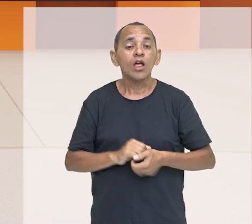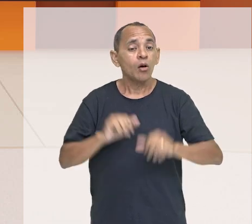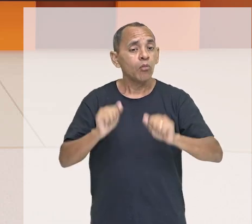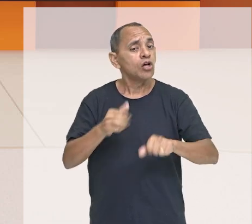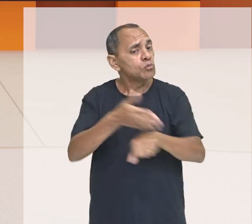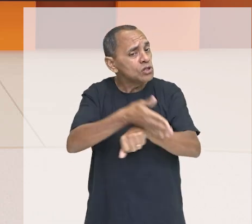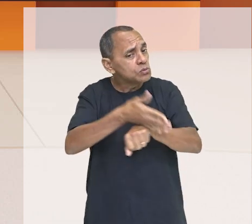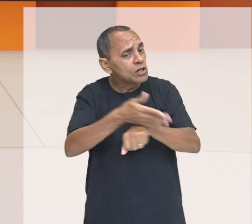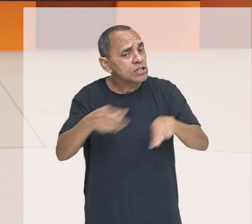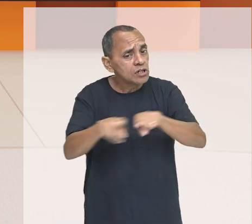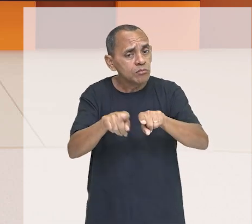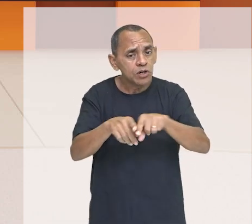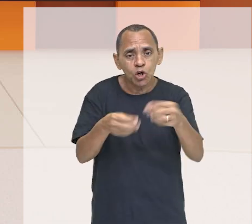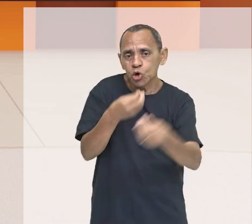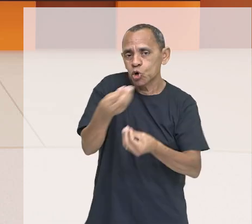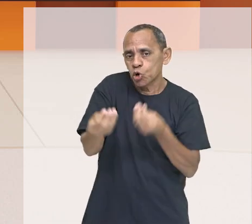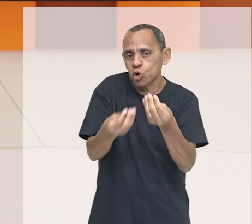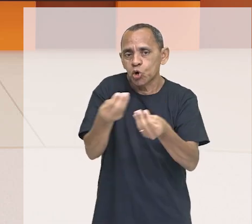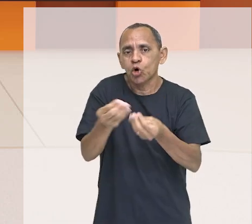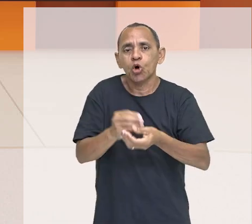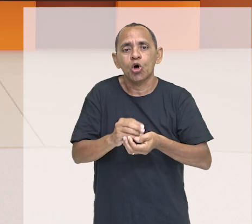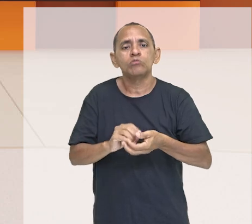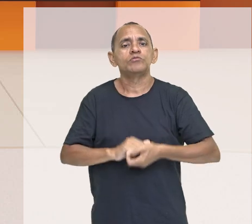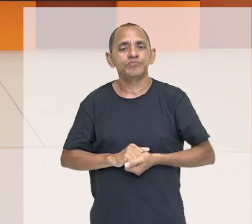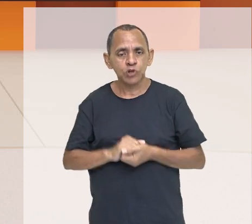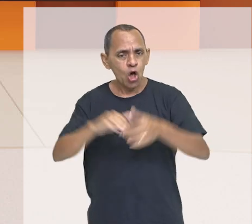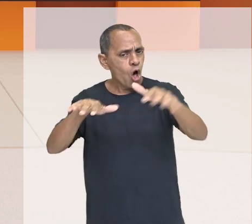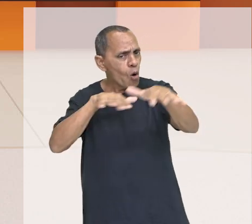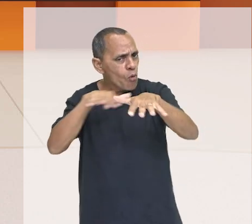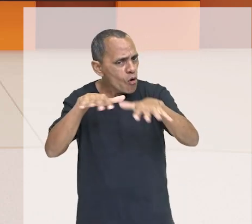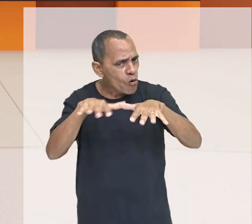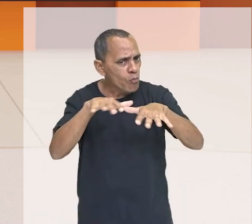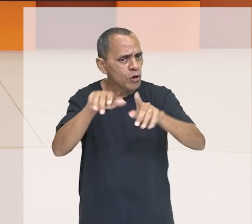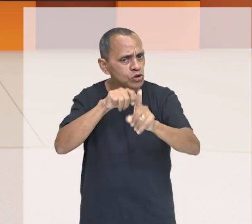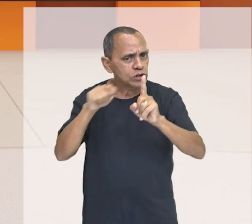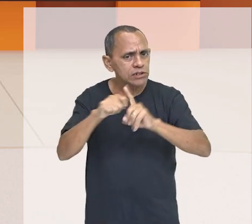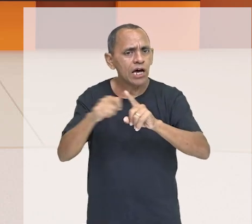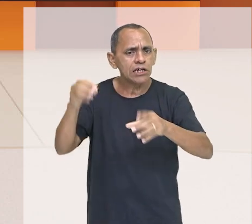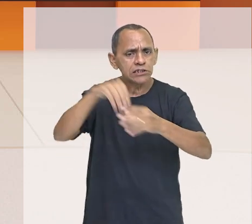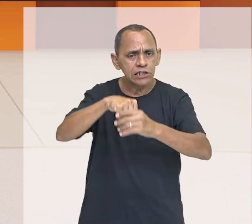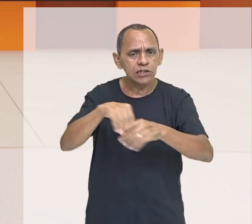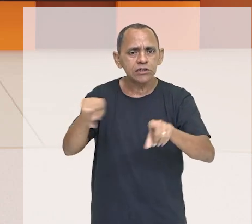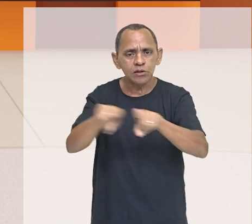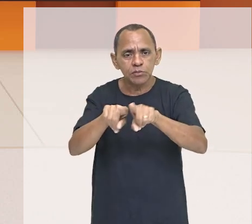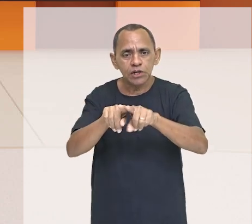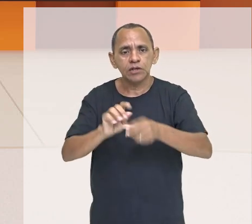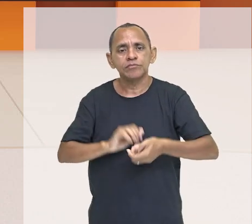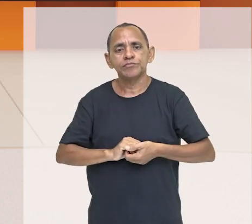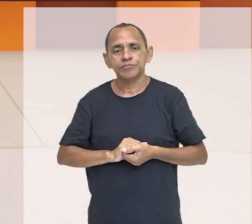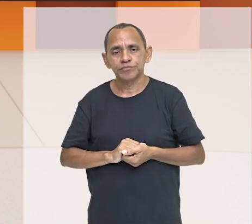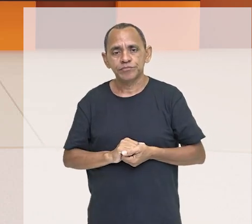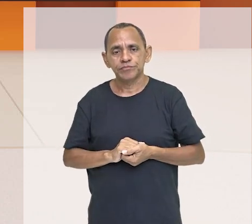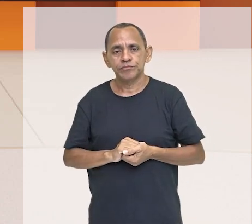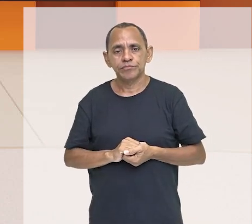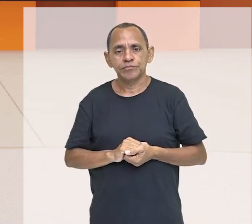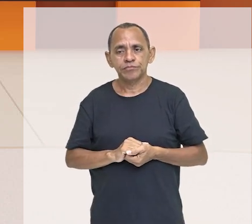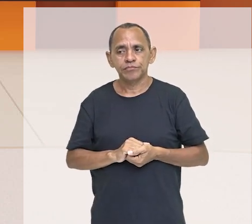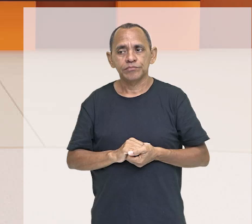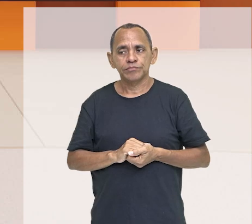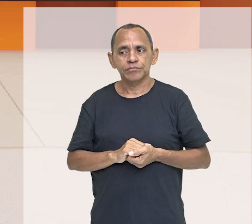você pode participar também nos movimentos, né, nos movimentos sociais, na sociedade civil,